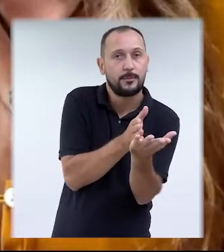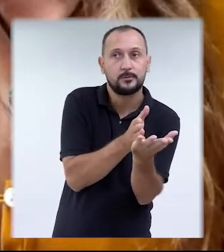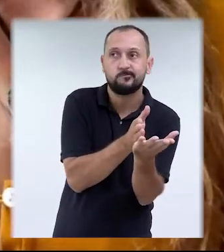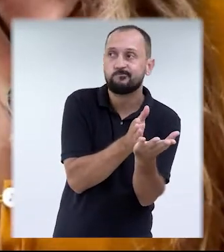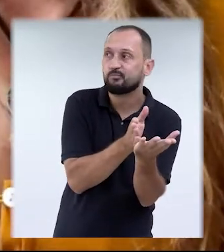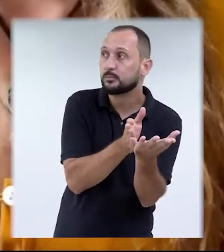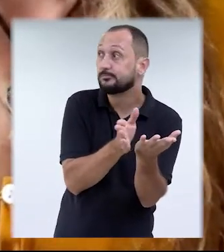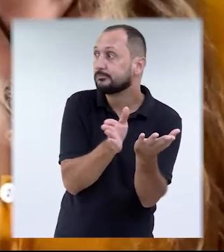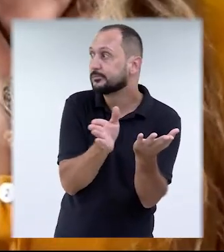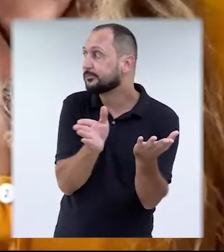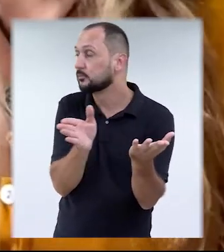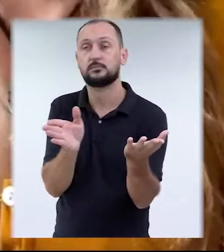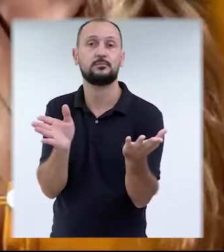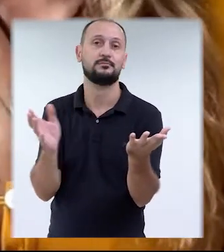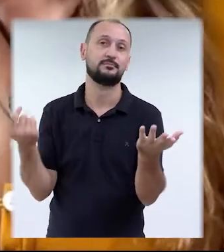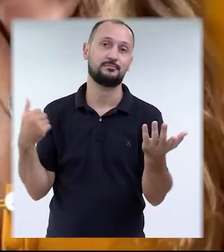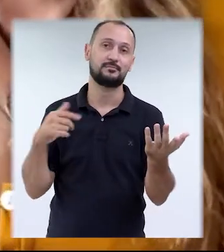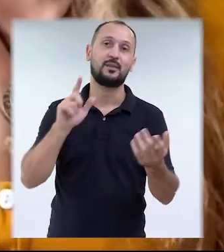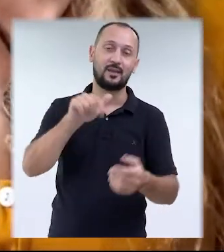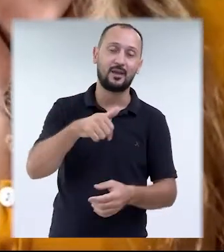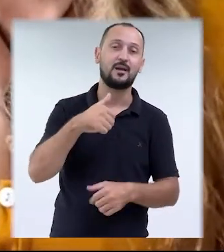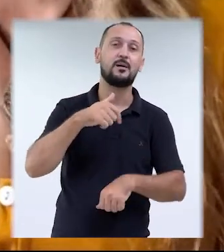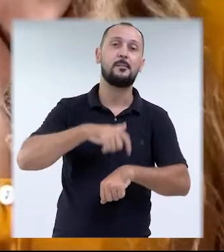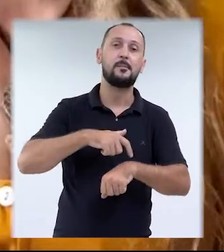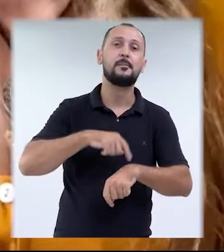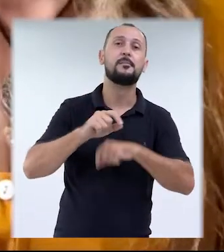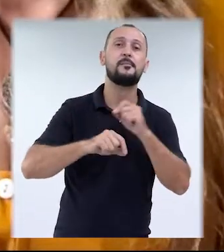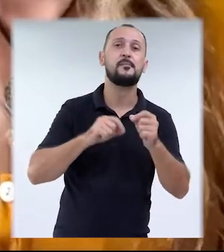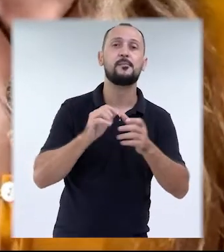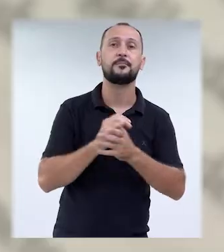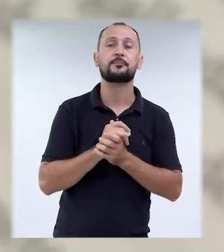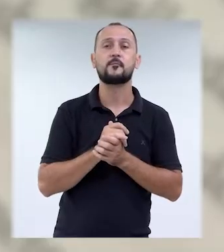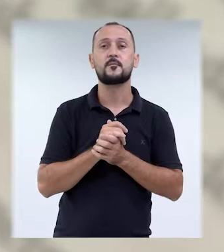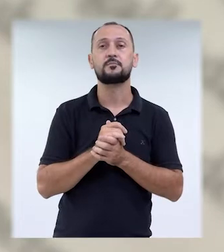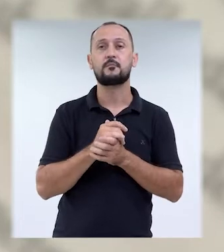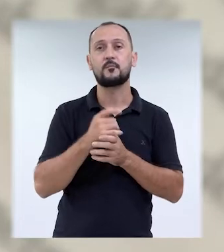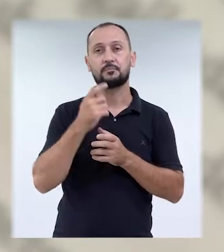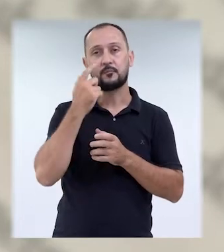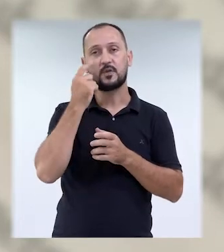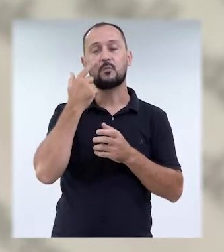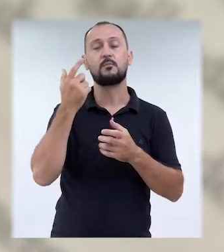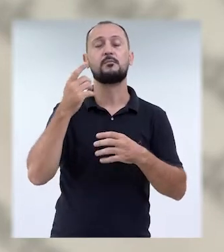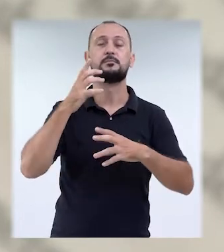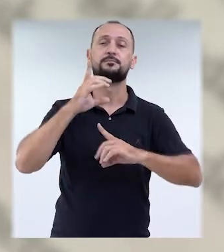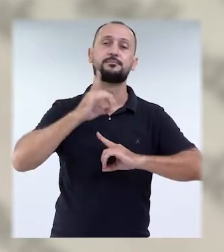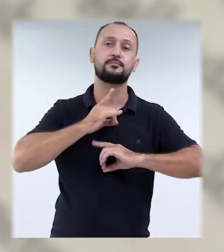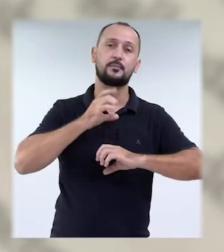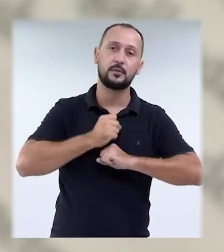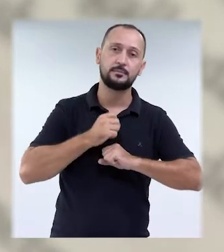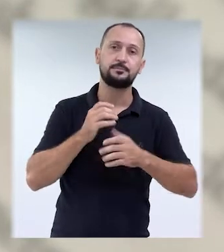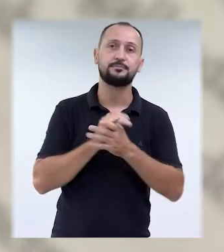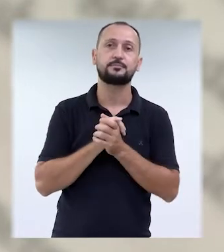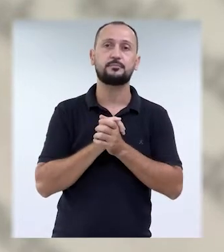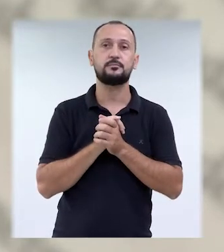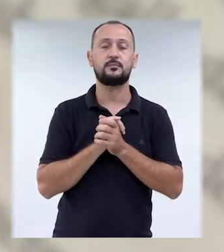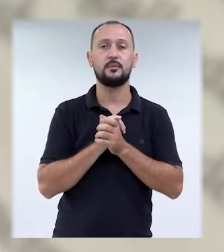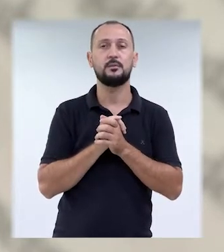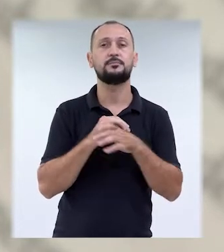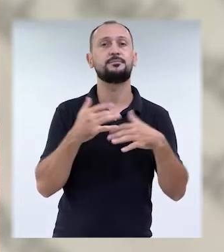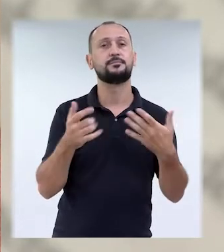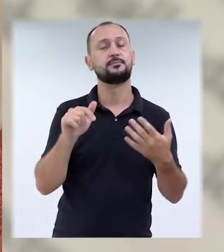né? E entrando em processos de depressões e tal.